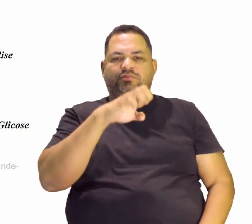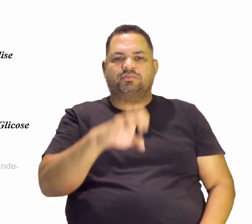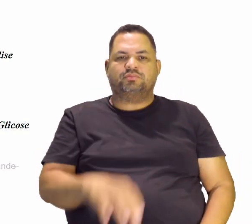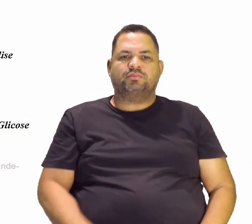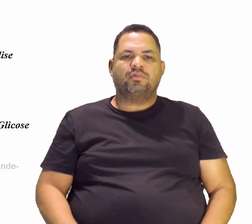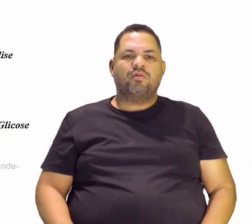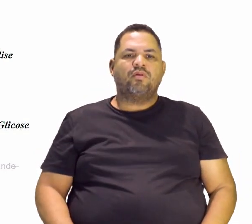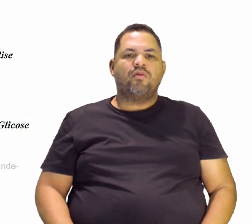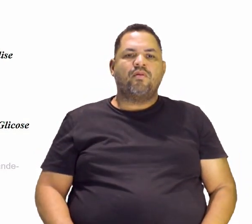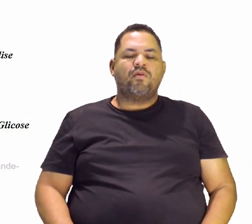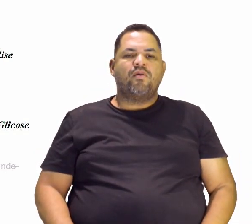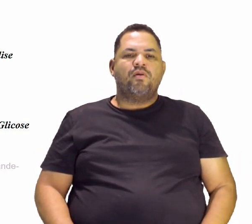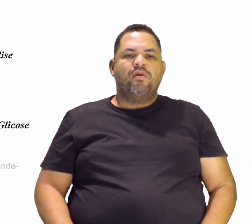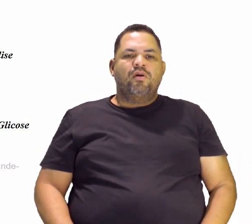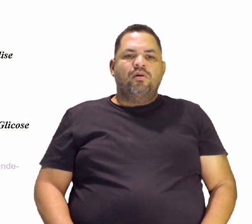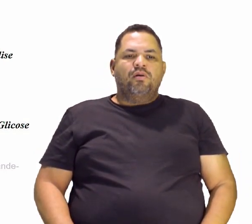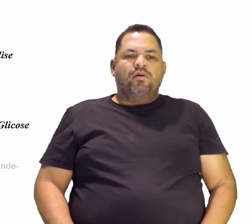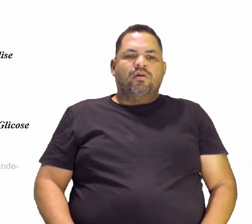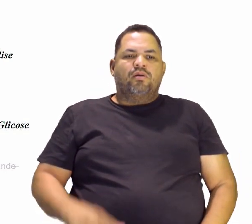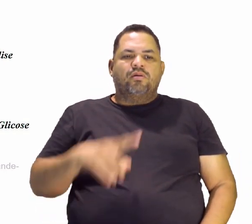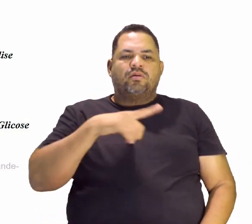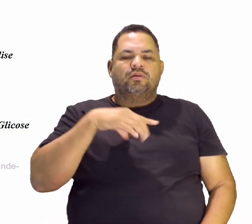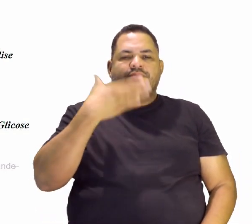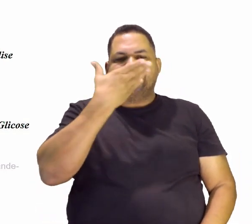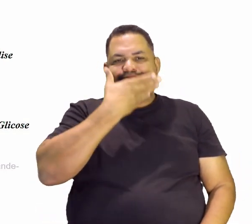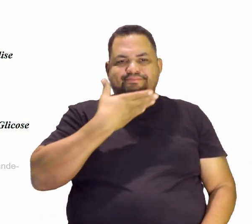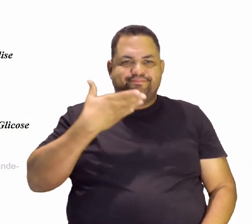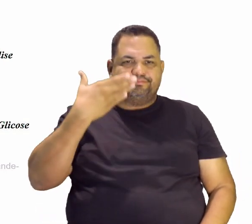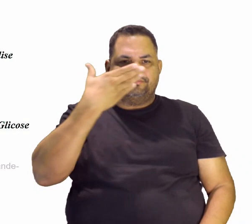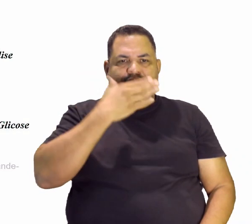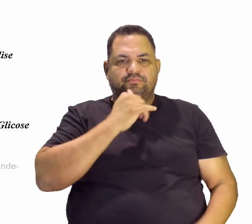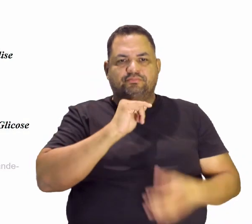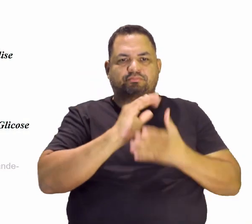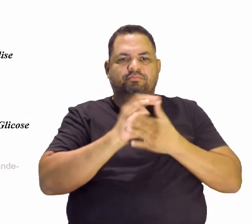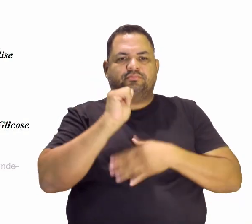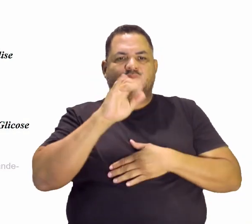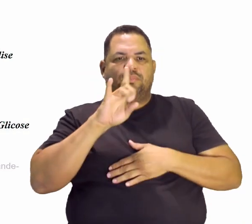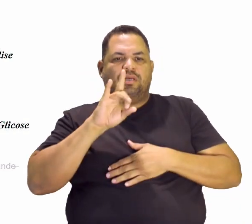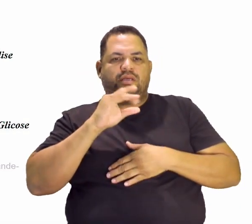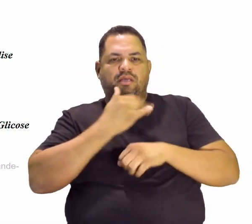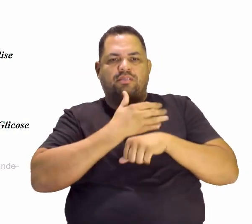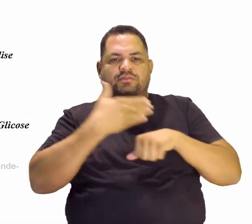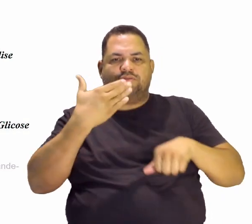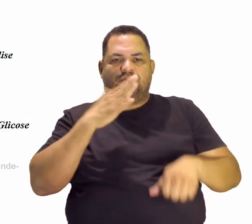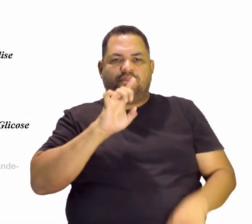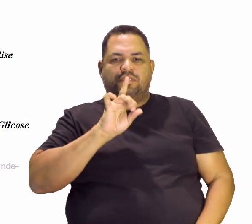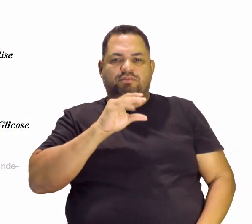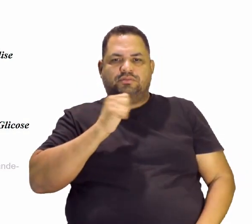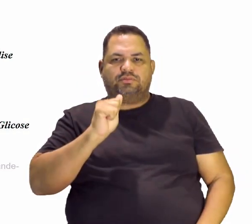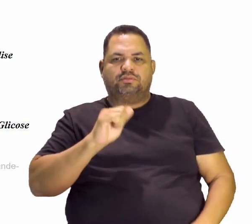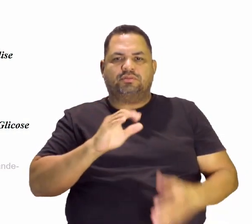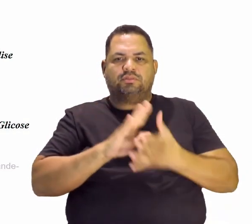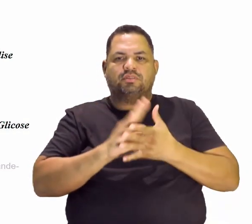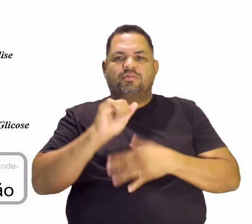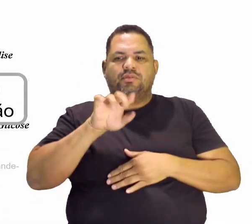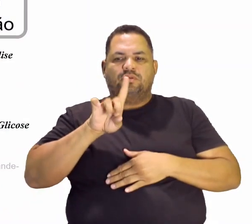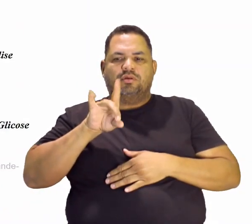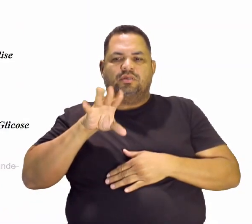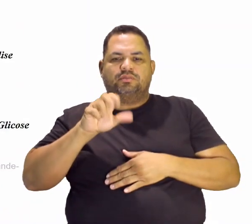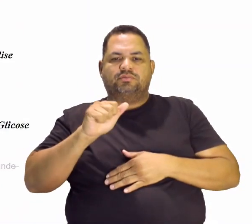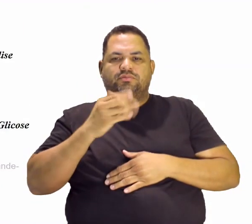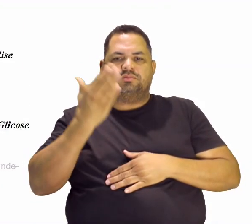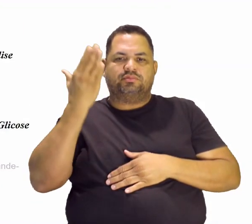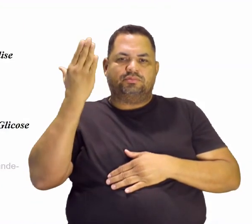ó. Olha só, nós temos aí glicose, ácido graxo e aminoácido. Então nós temos aí algumas